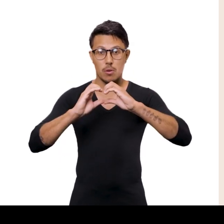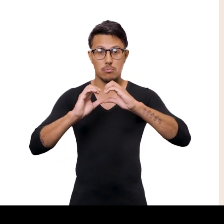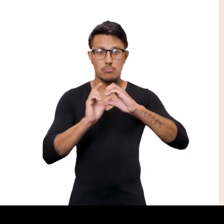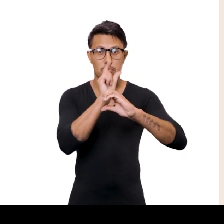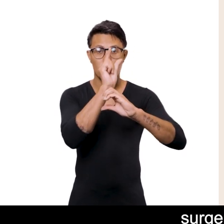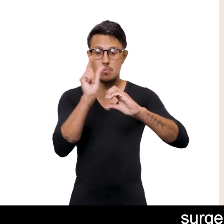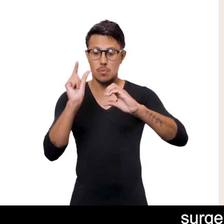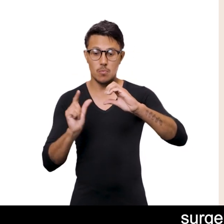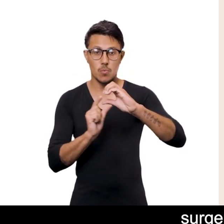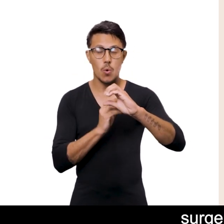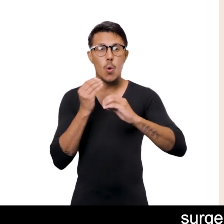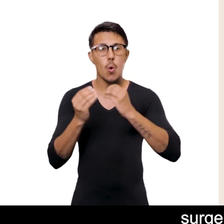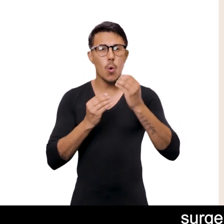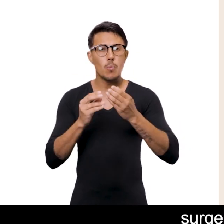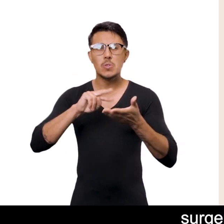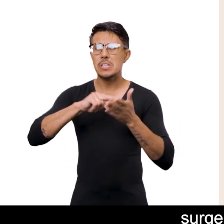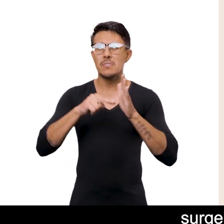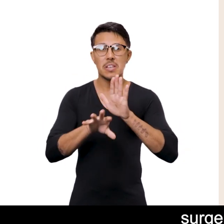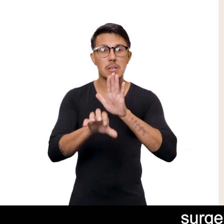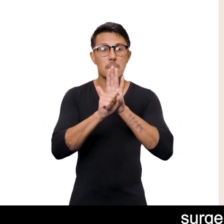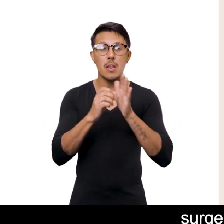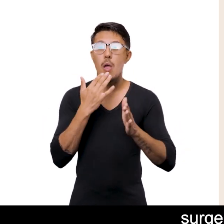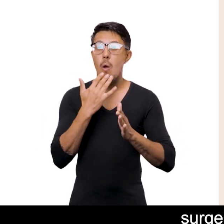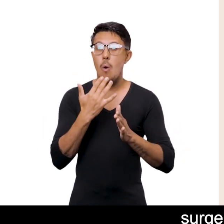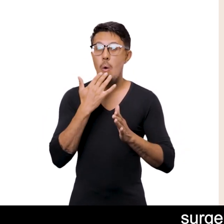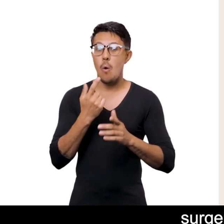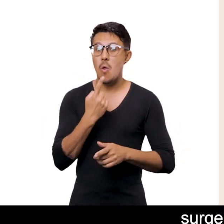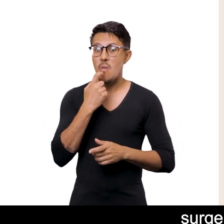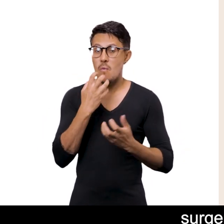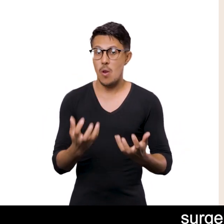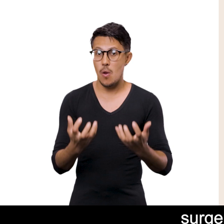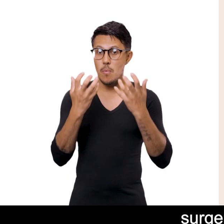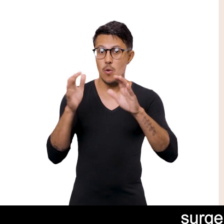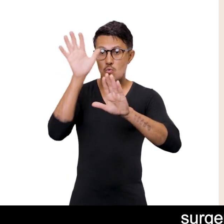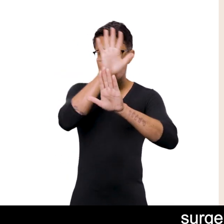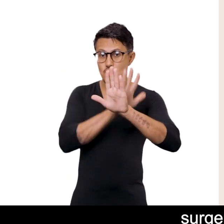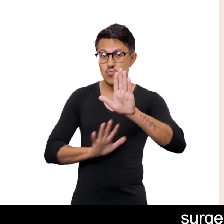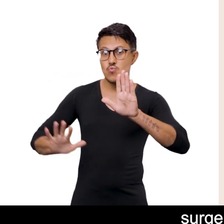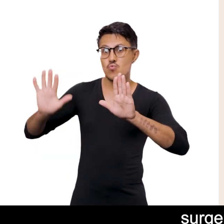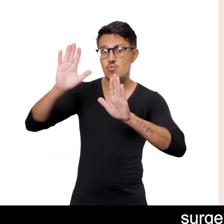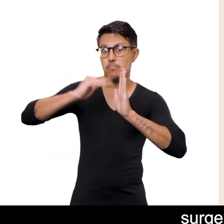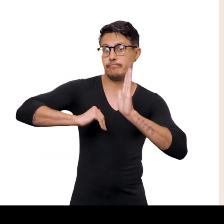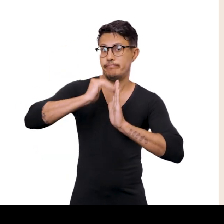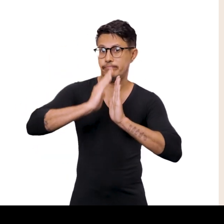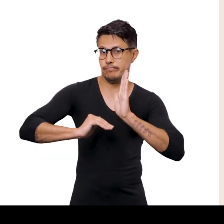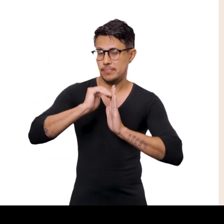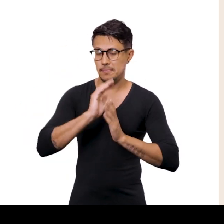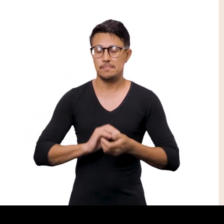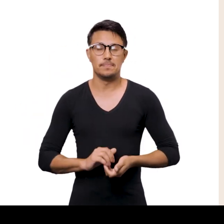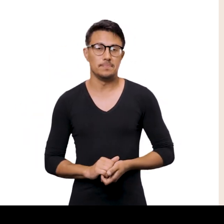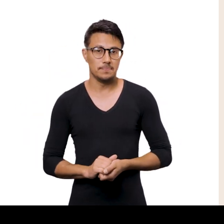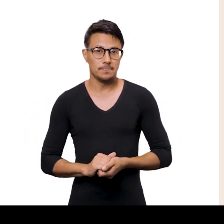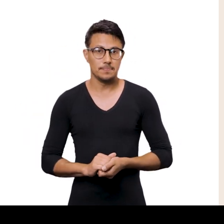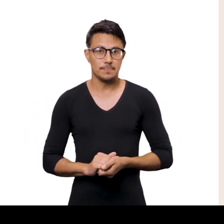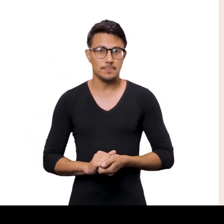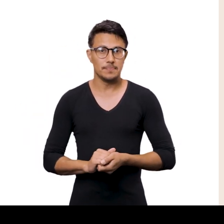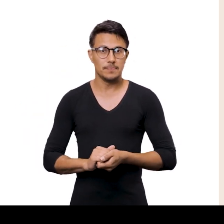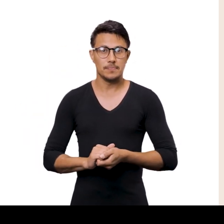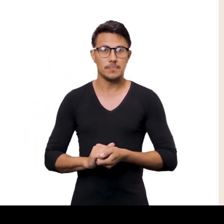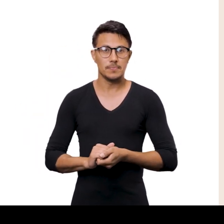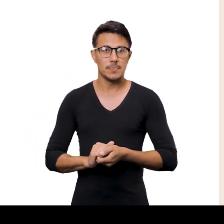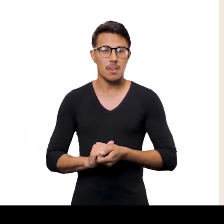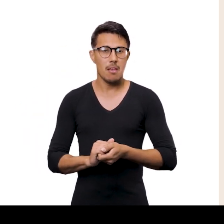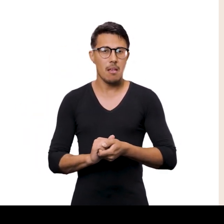imagem do coração surgem da forte simbologia do vermelho, que domina o fundo da pintura.